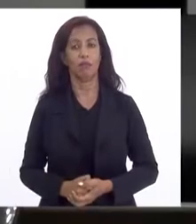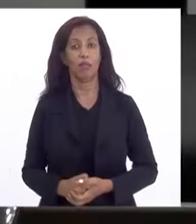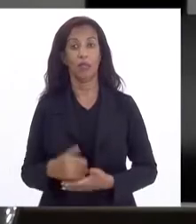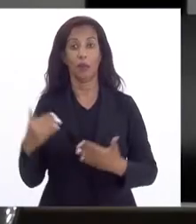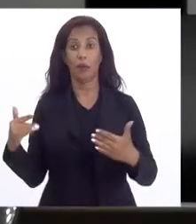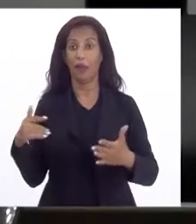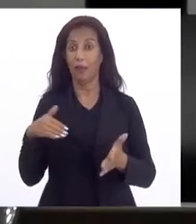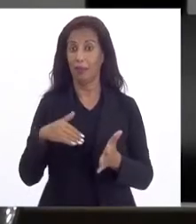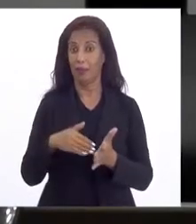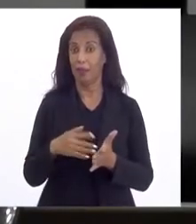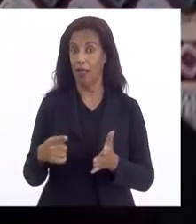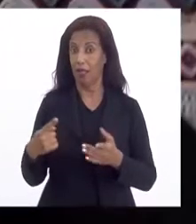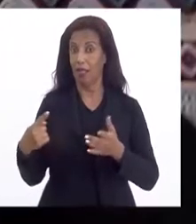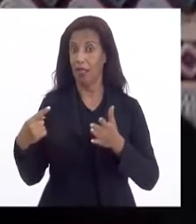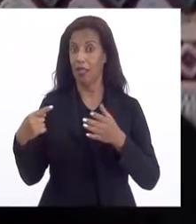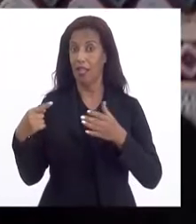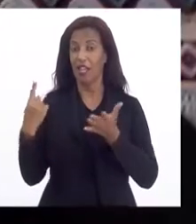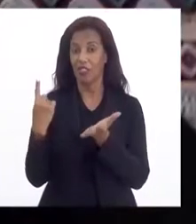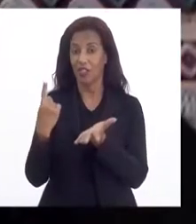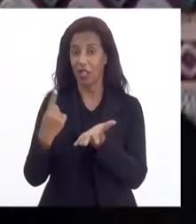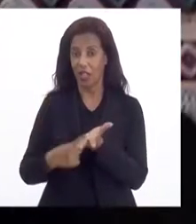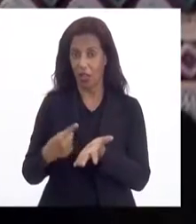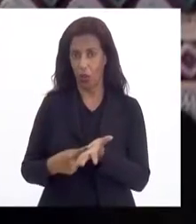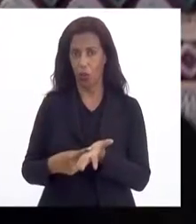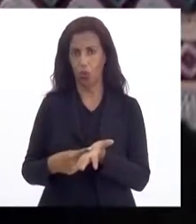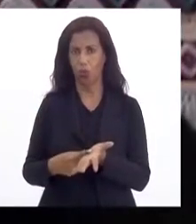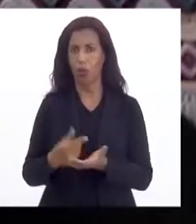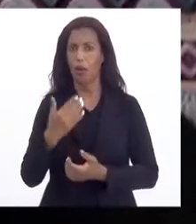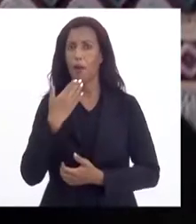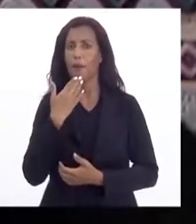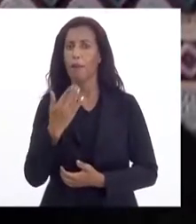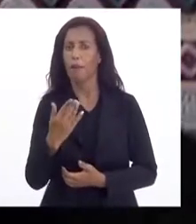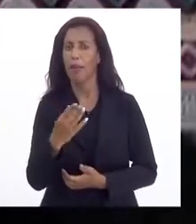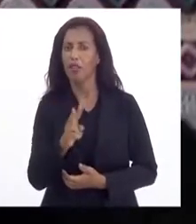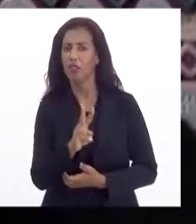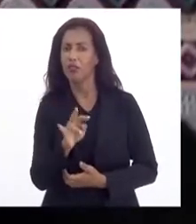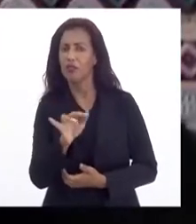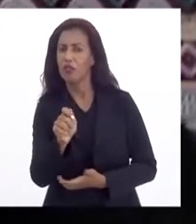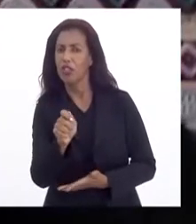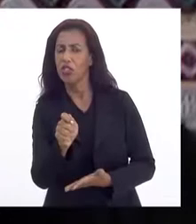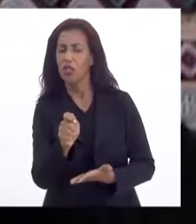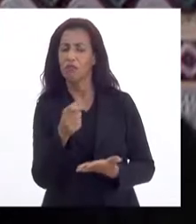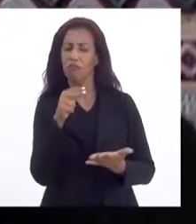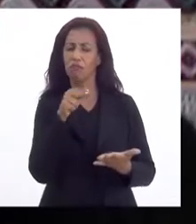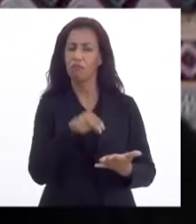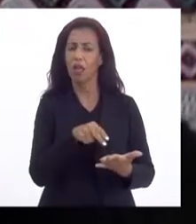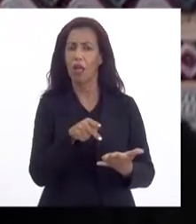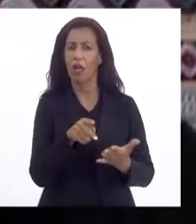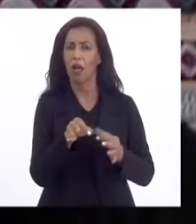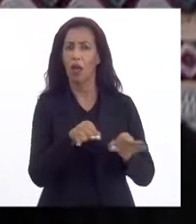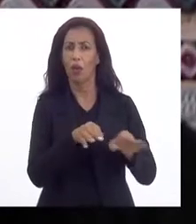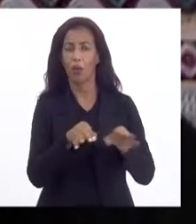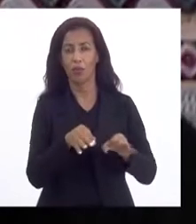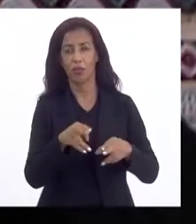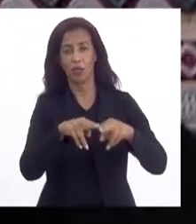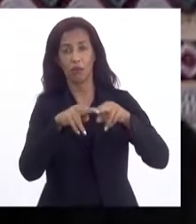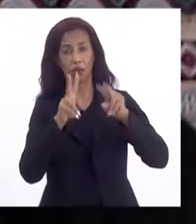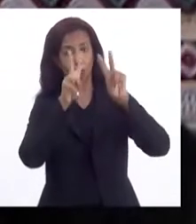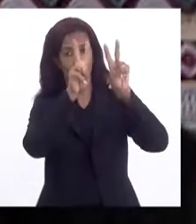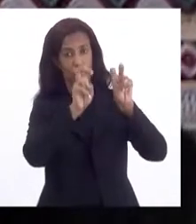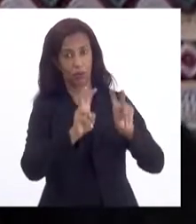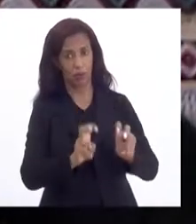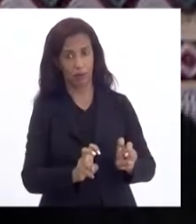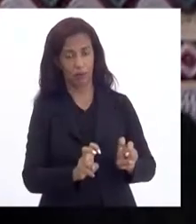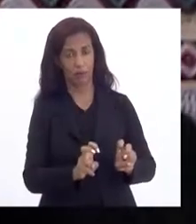acordo. Mas pedimos vista a esse projeto, dada a sensibilidade inerente ao tema. Nós